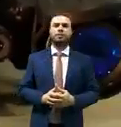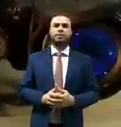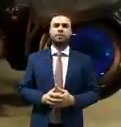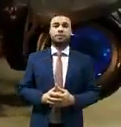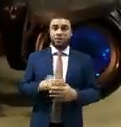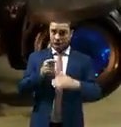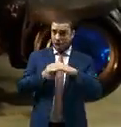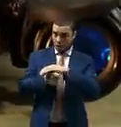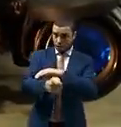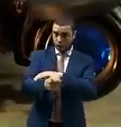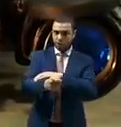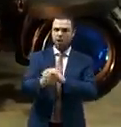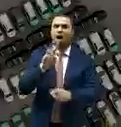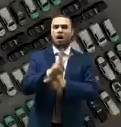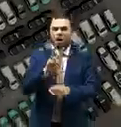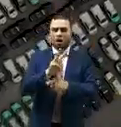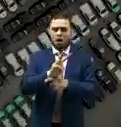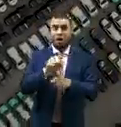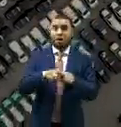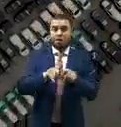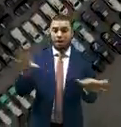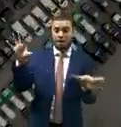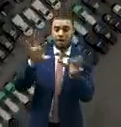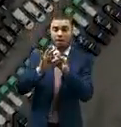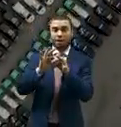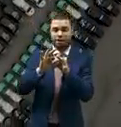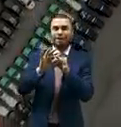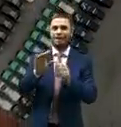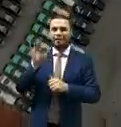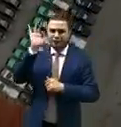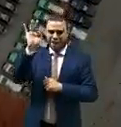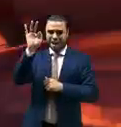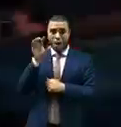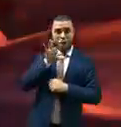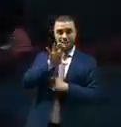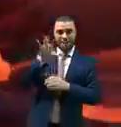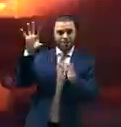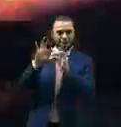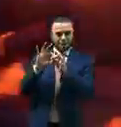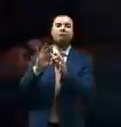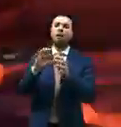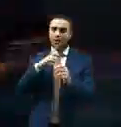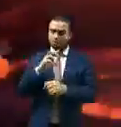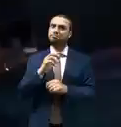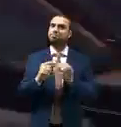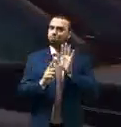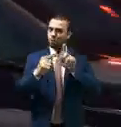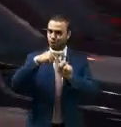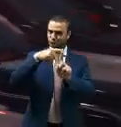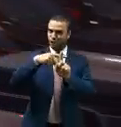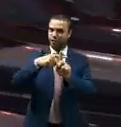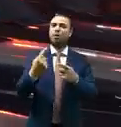E todo esse investimento na proteção e na integração entre as forças federais e estaduais tem dado resultado.